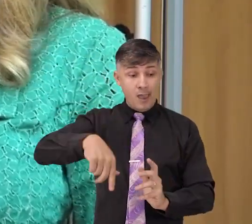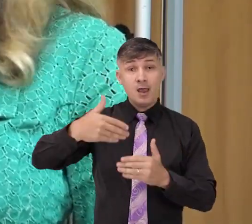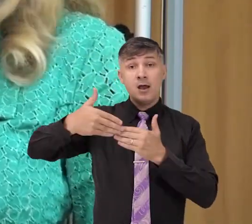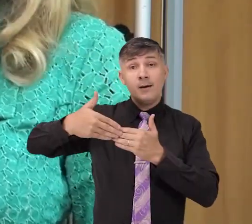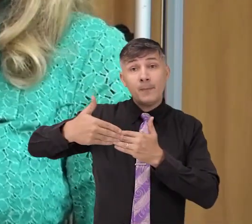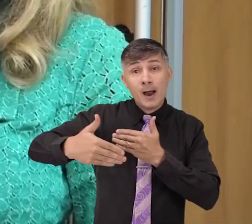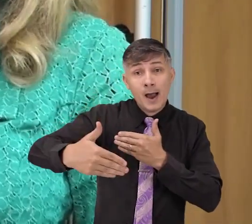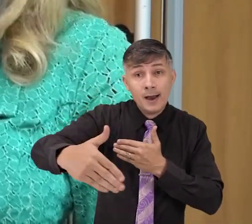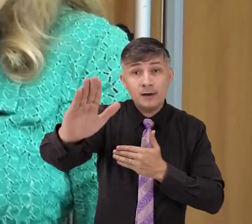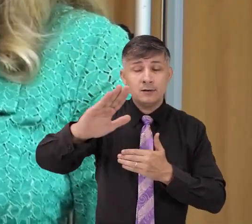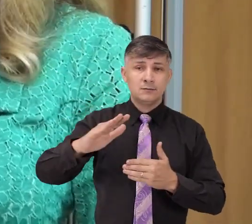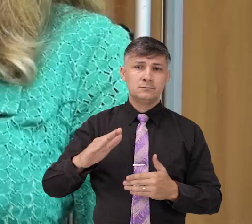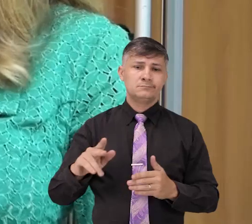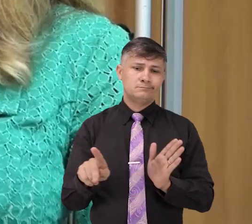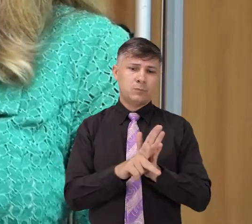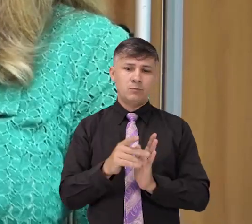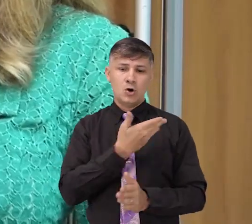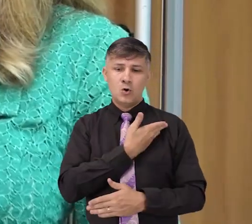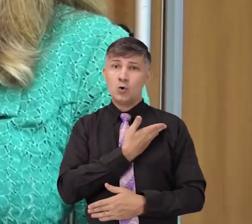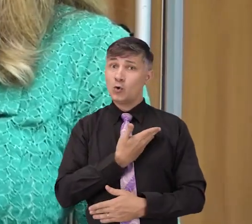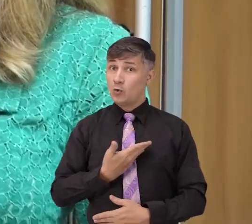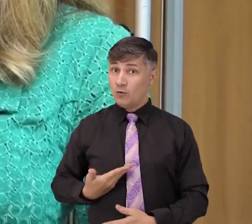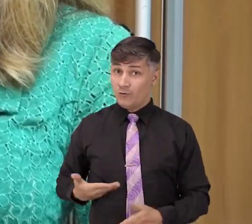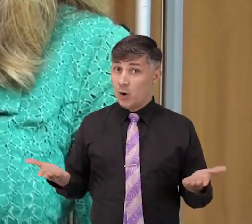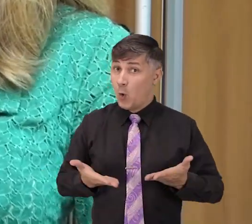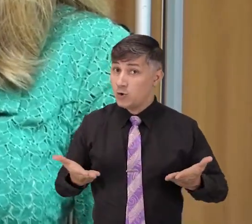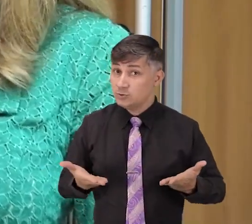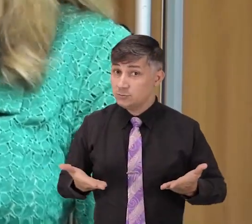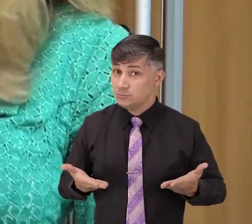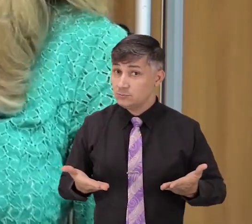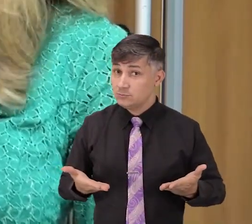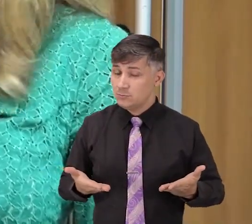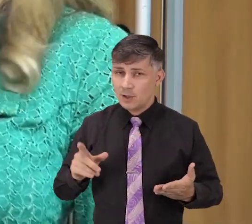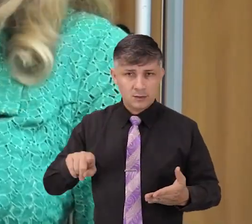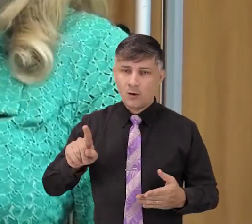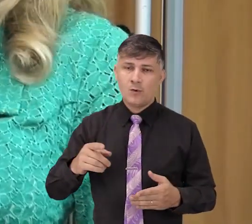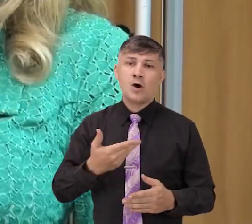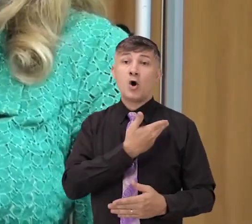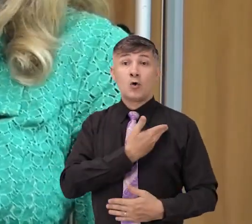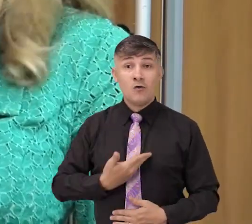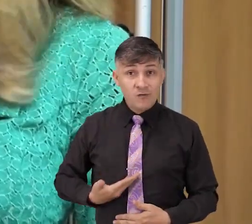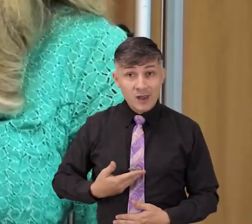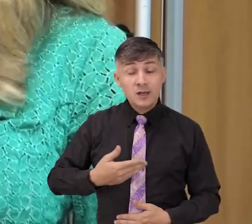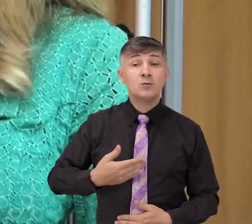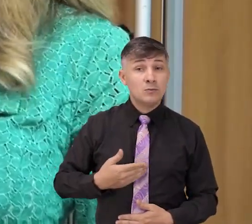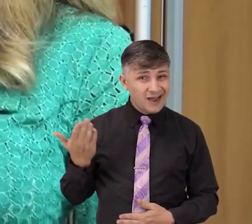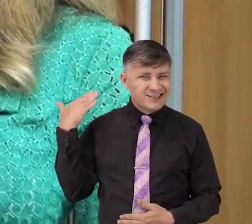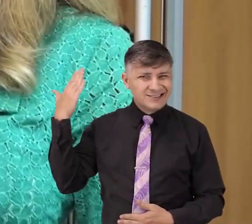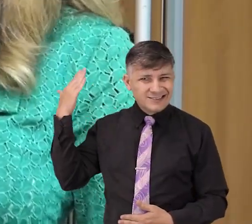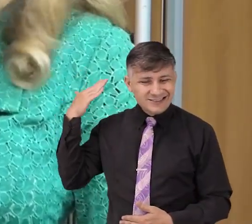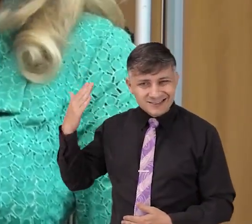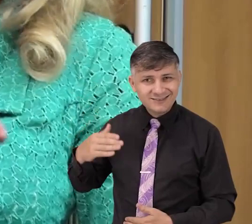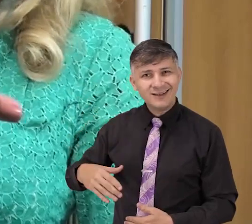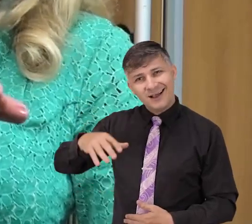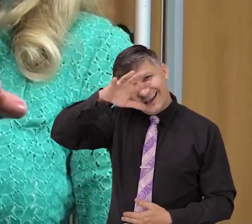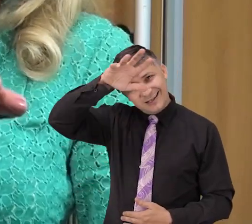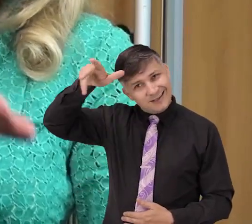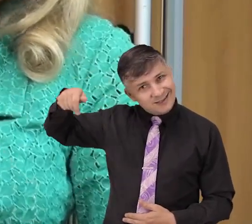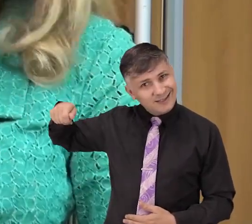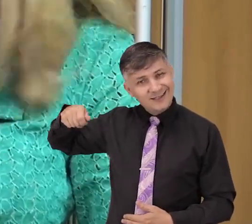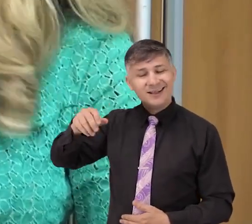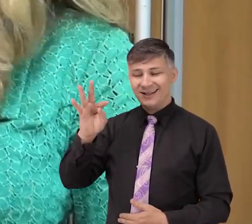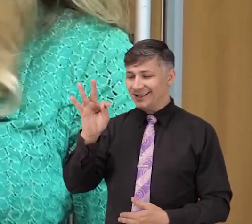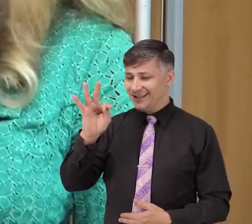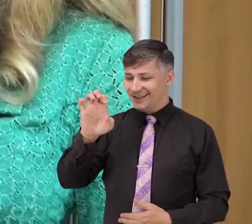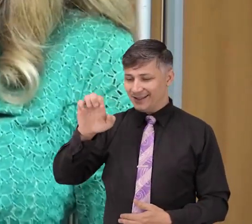foi uma coisa que veio com o governo atual. E não foi, veio com o governo Temer. Depois do afastamento da